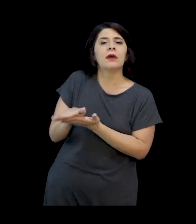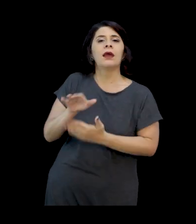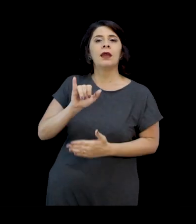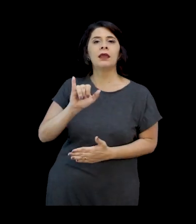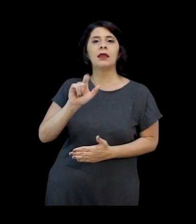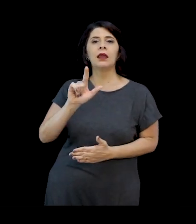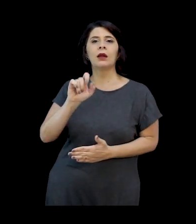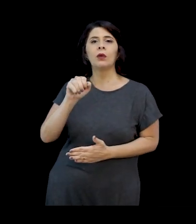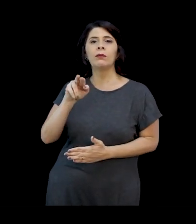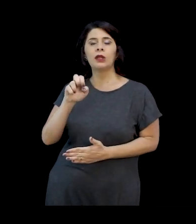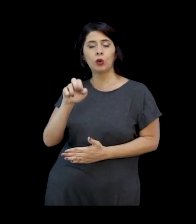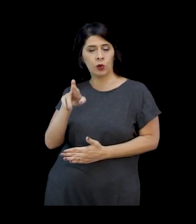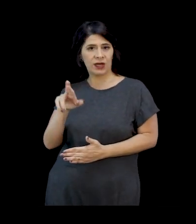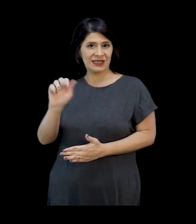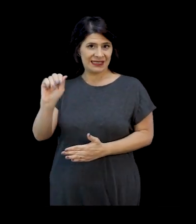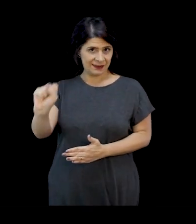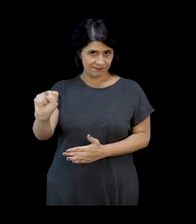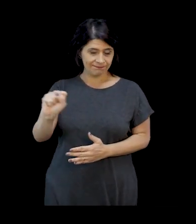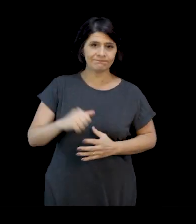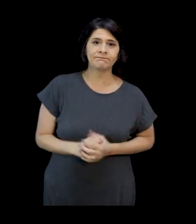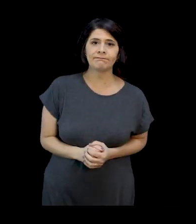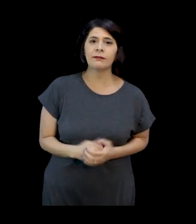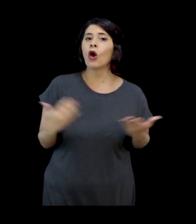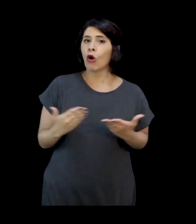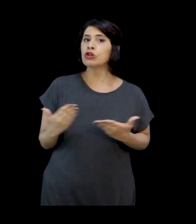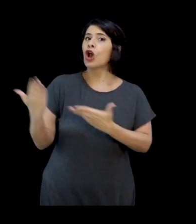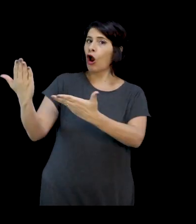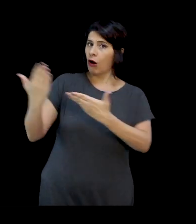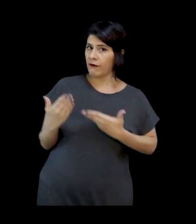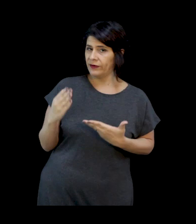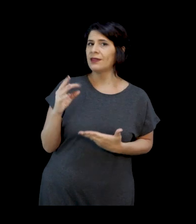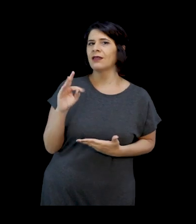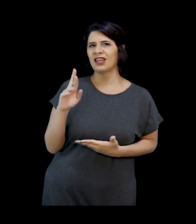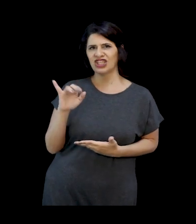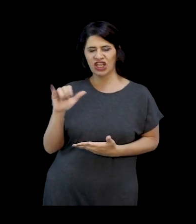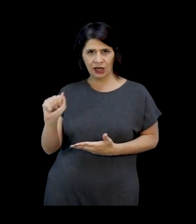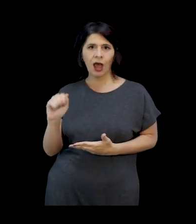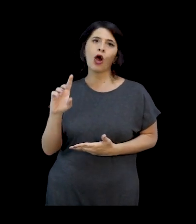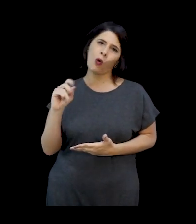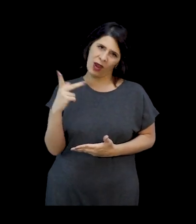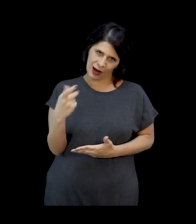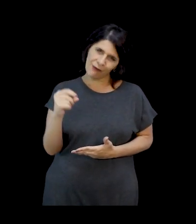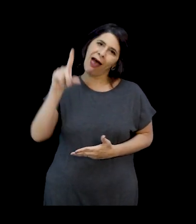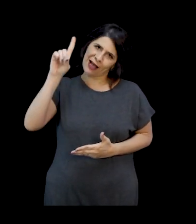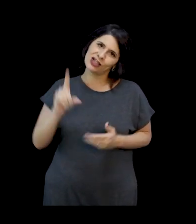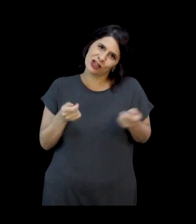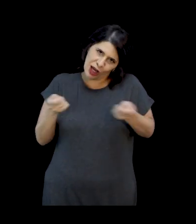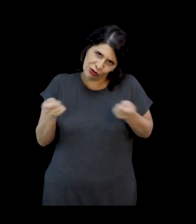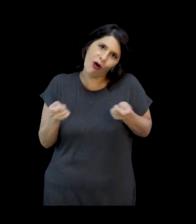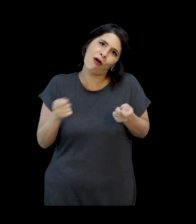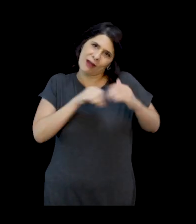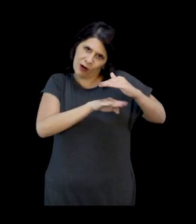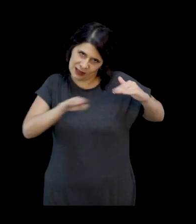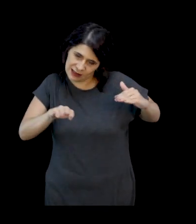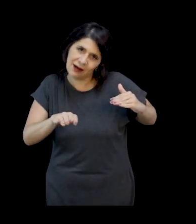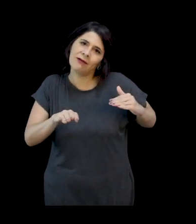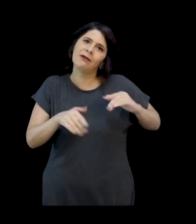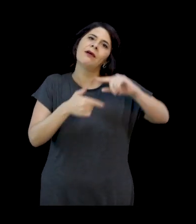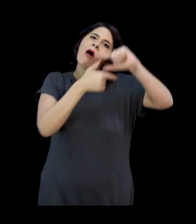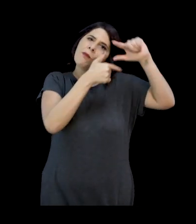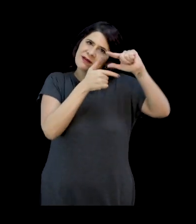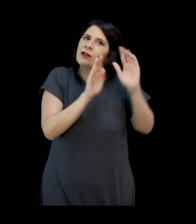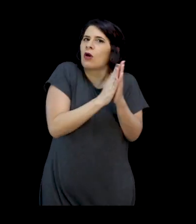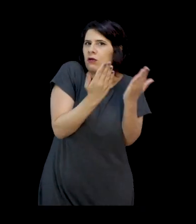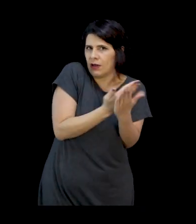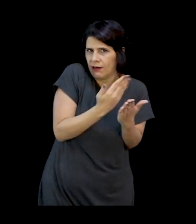Iluminuras. Para a conversa hoje, temos Teixeira Coelho, que é diretor da coleção dos livros do Observatório, entre